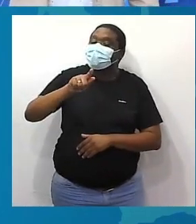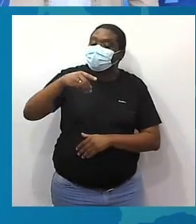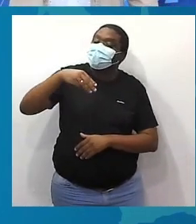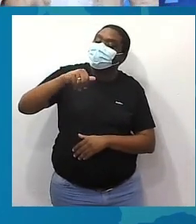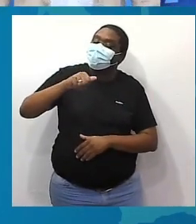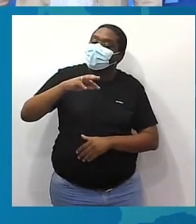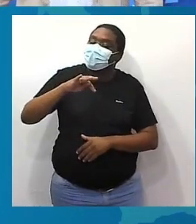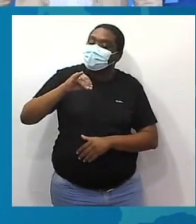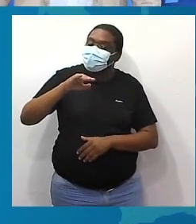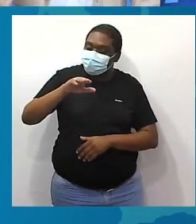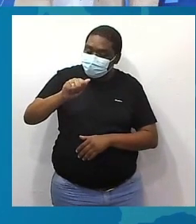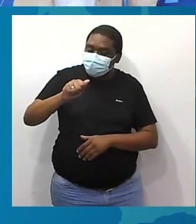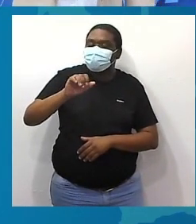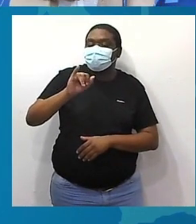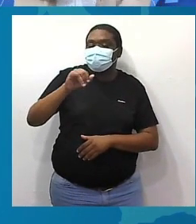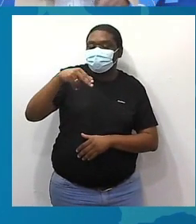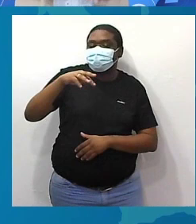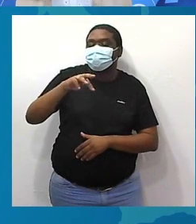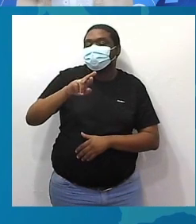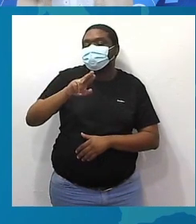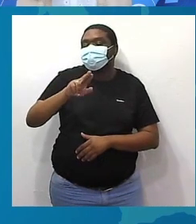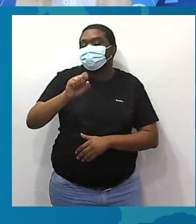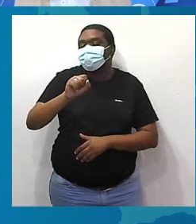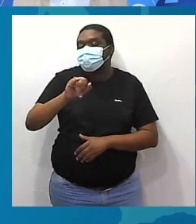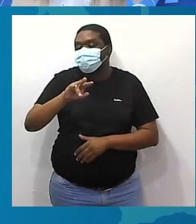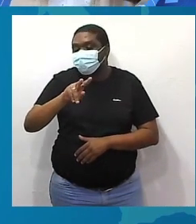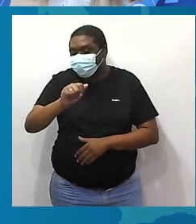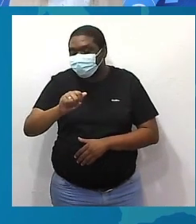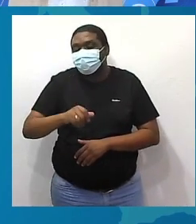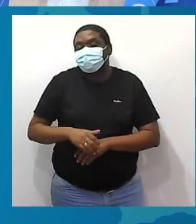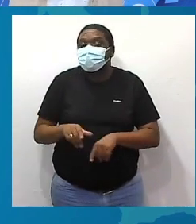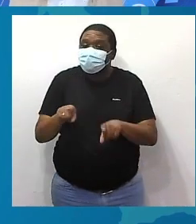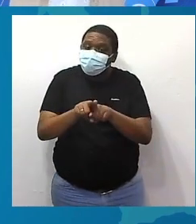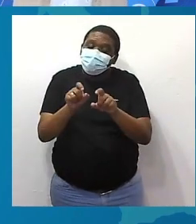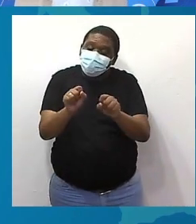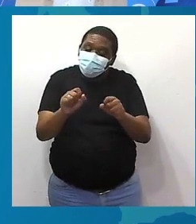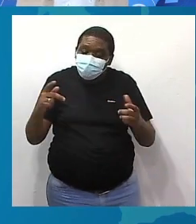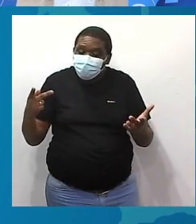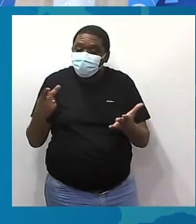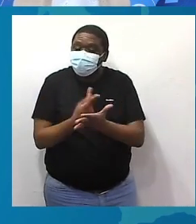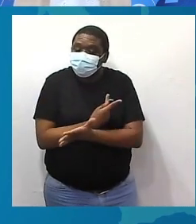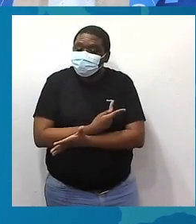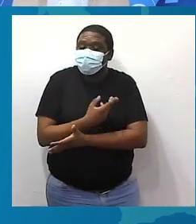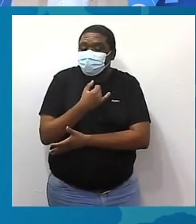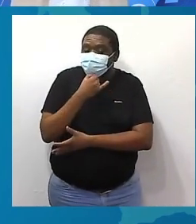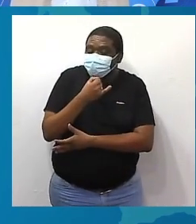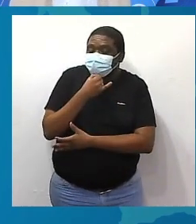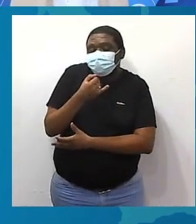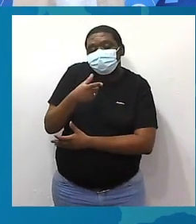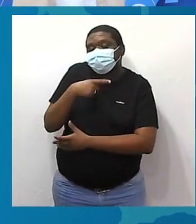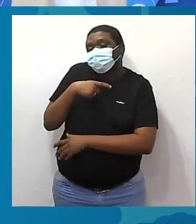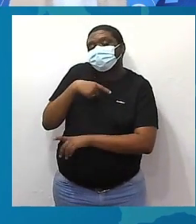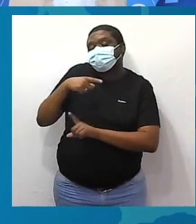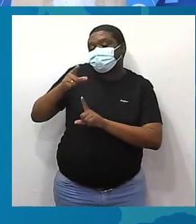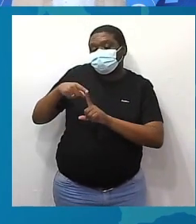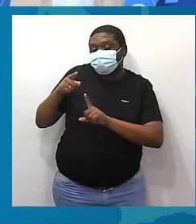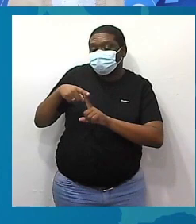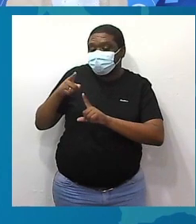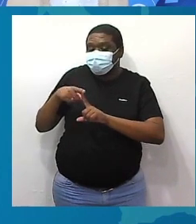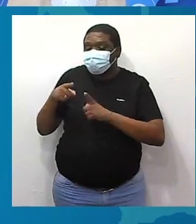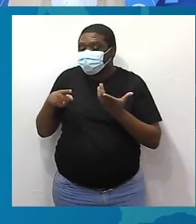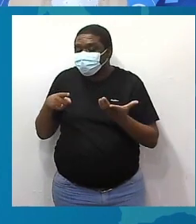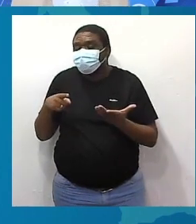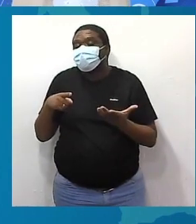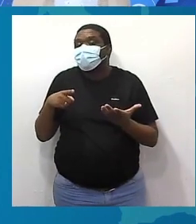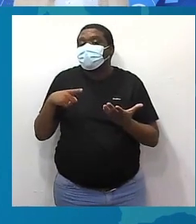magmática intrusiva. Bom, pode haver também rochas magmáticas formadas com o resfriamento